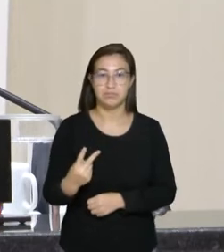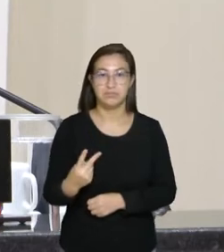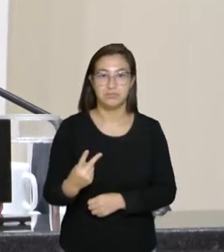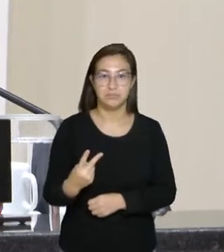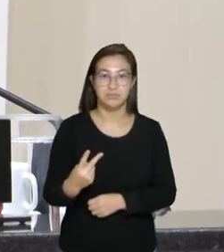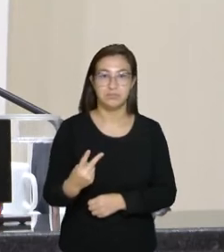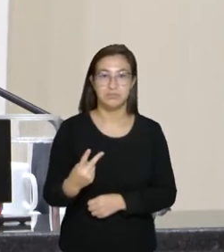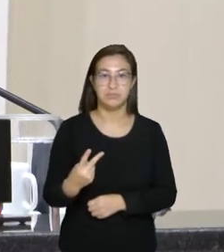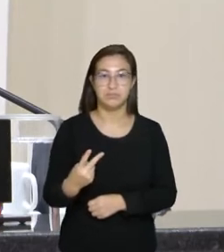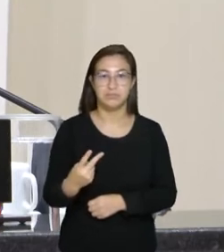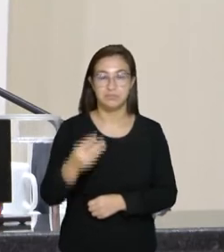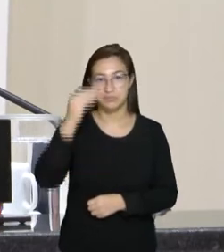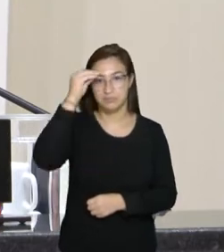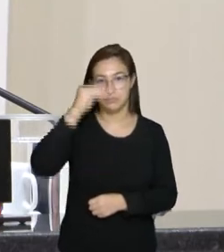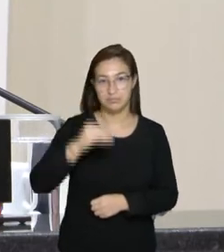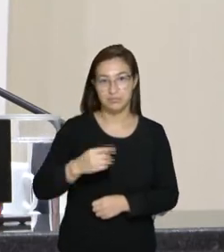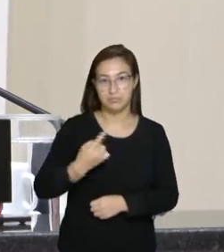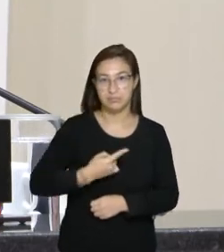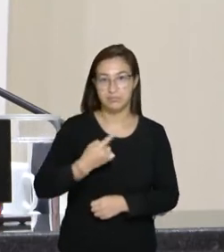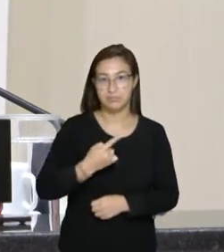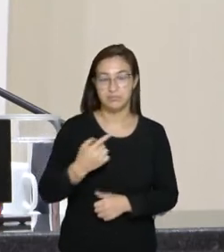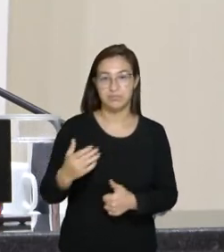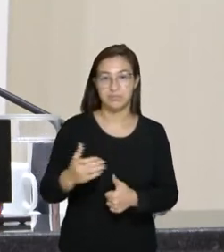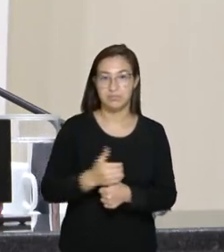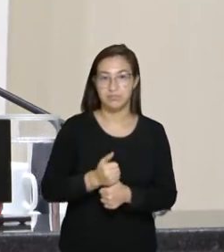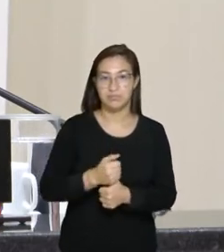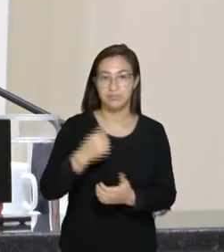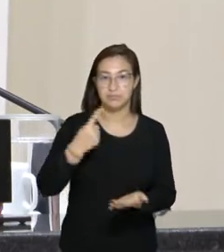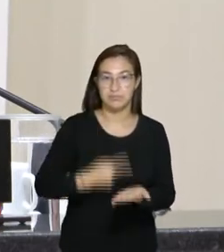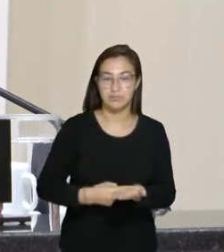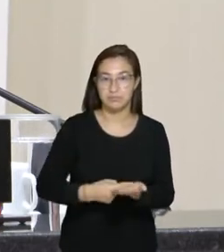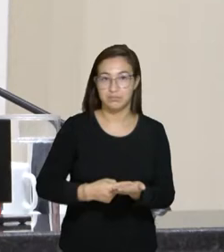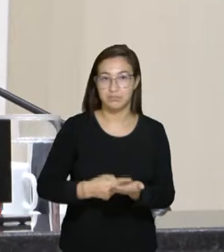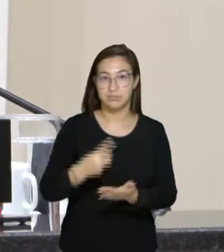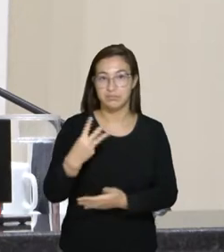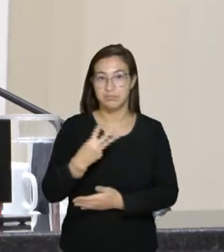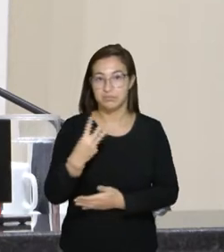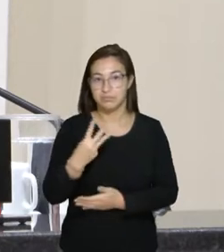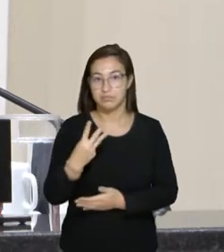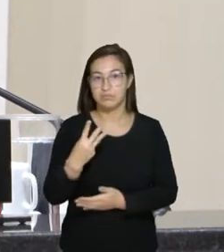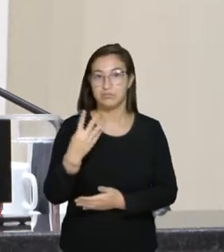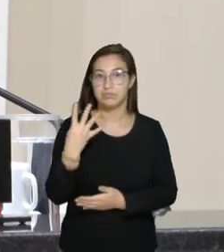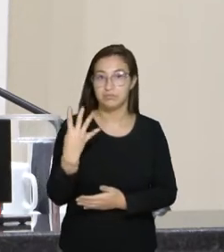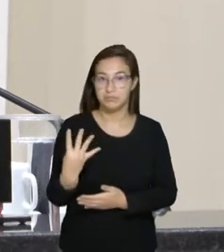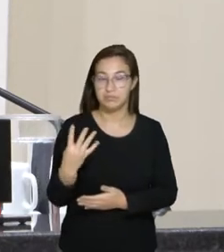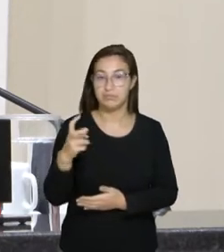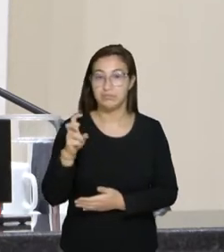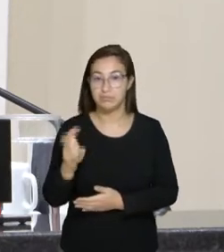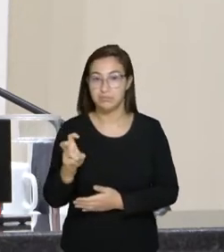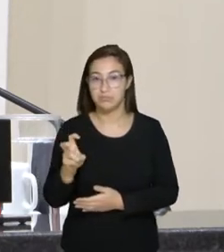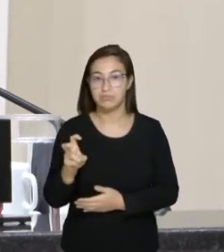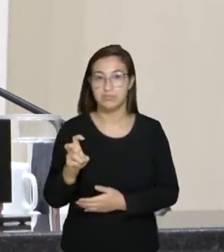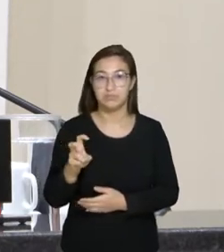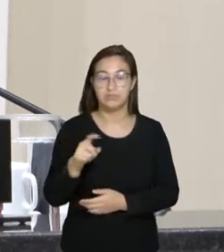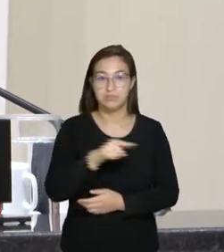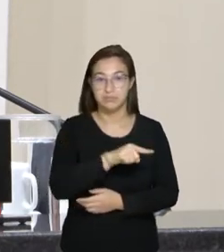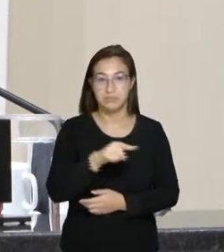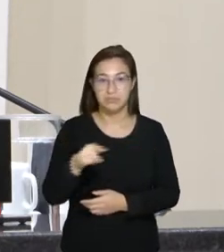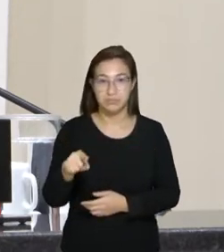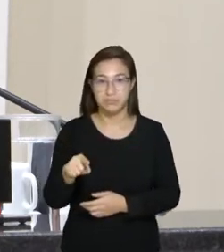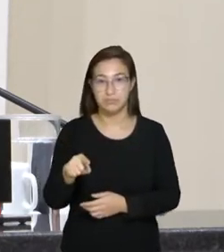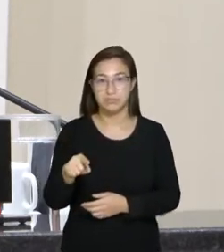declínio do primeiro suplente, convocam o segundo, terceiro, quarto e quinto suplentes,